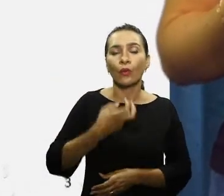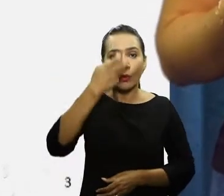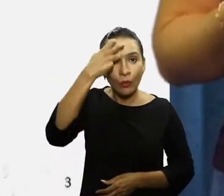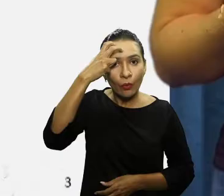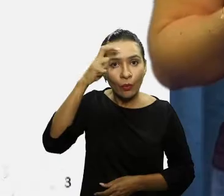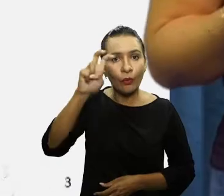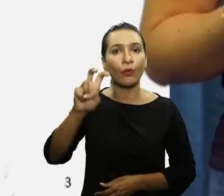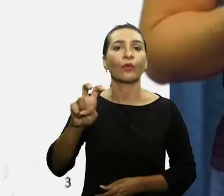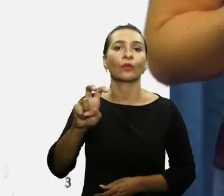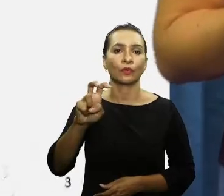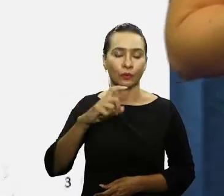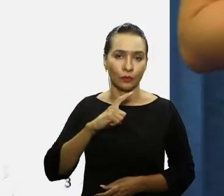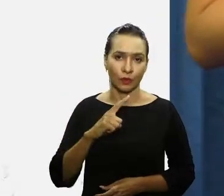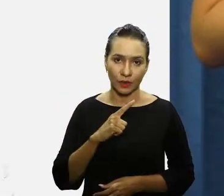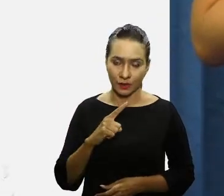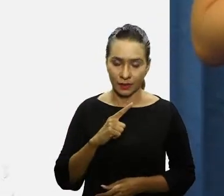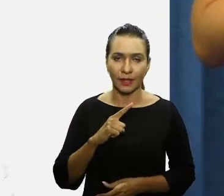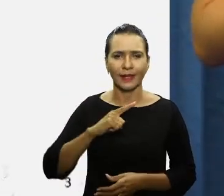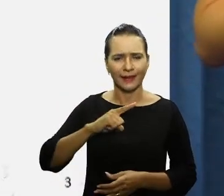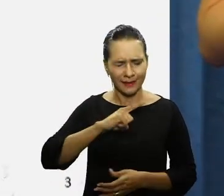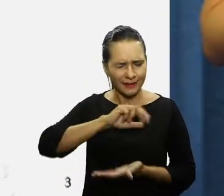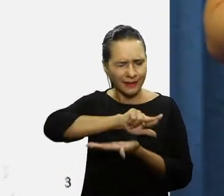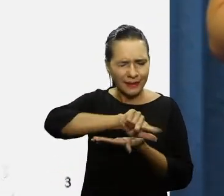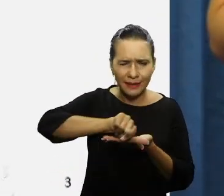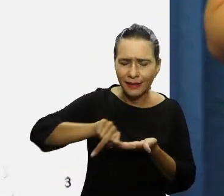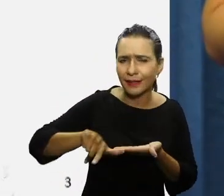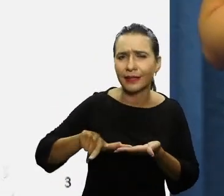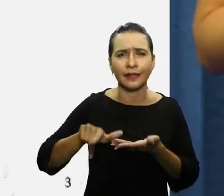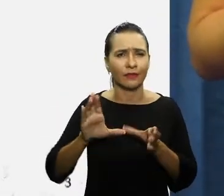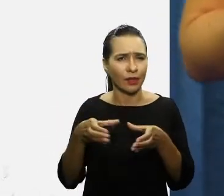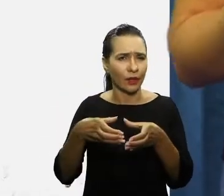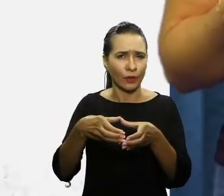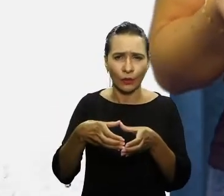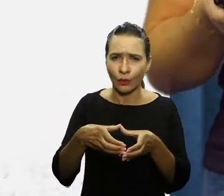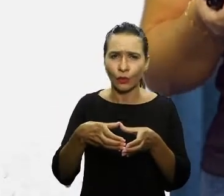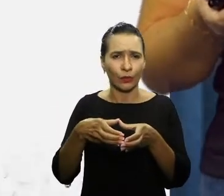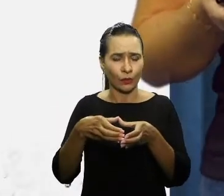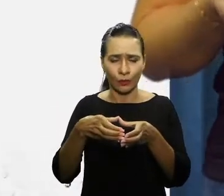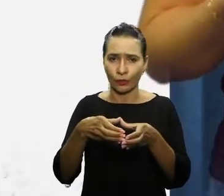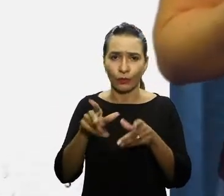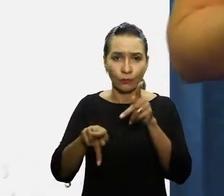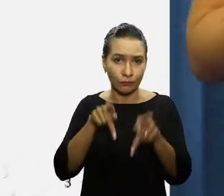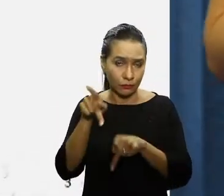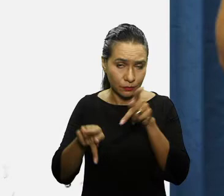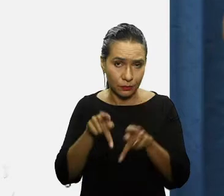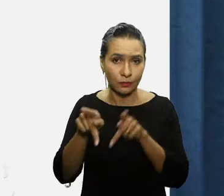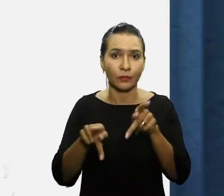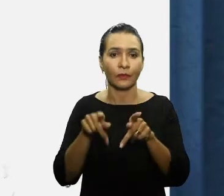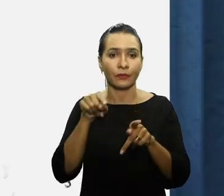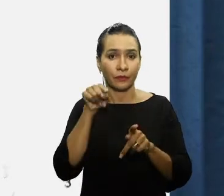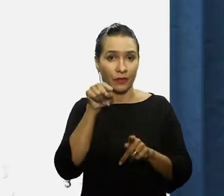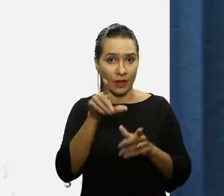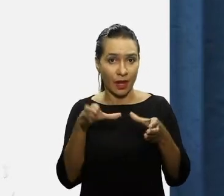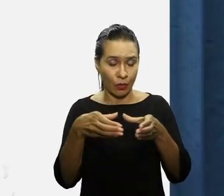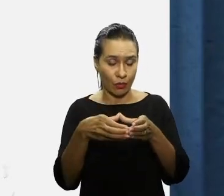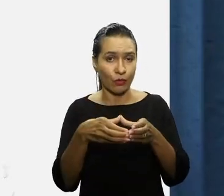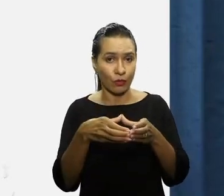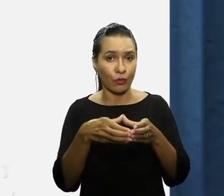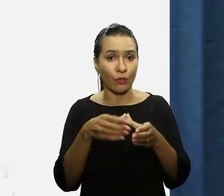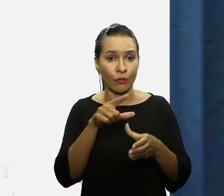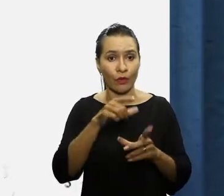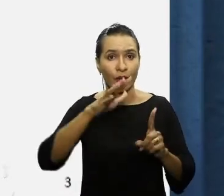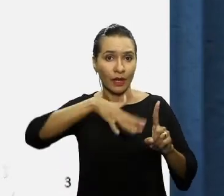cultura. Existem várias etnias por aí que cultuam alguns elementos